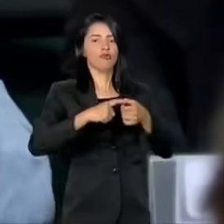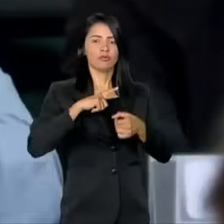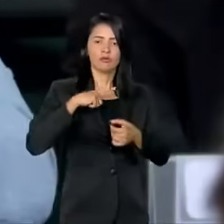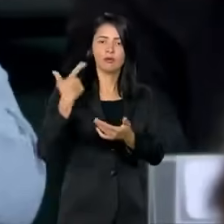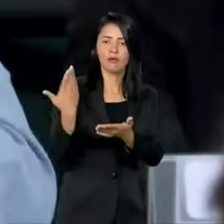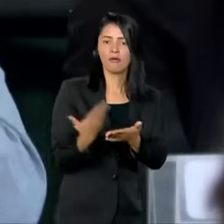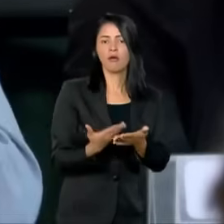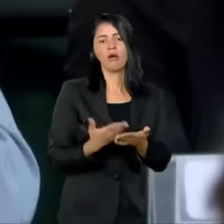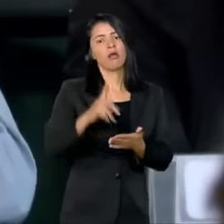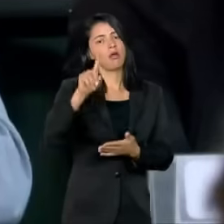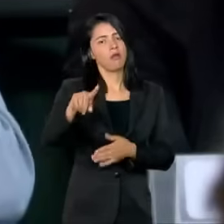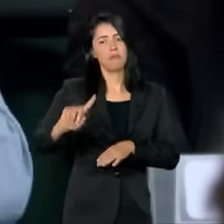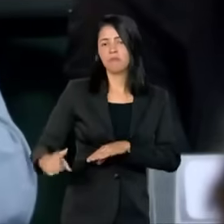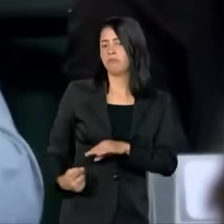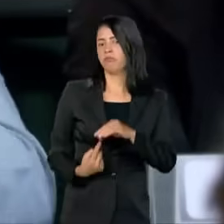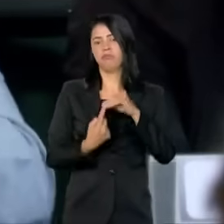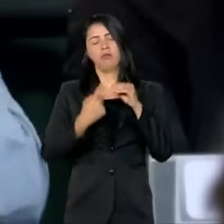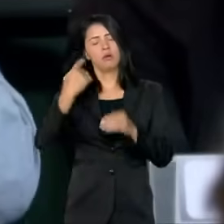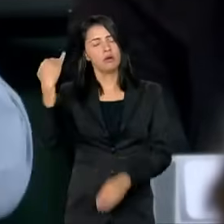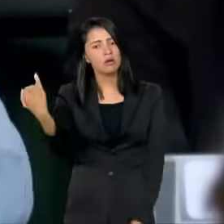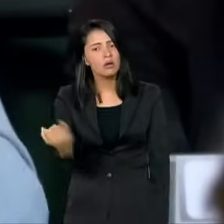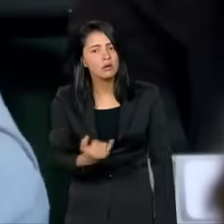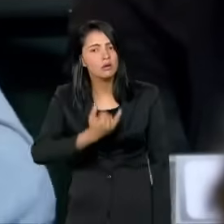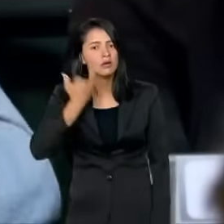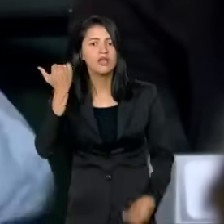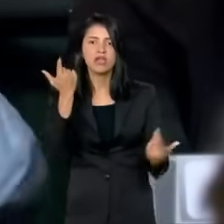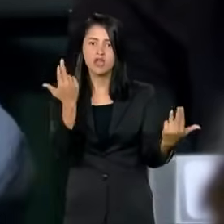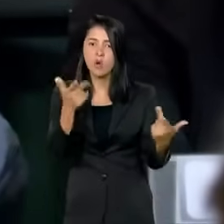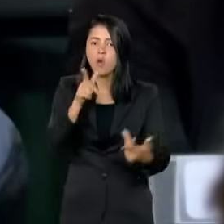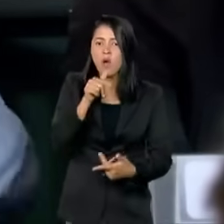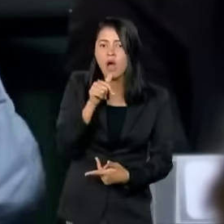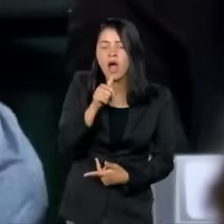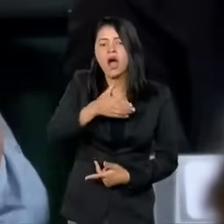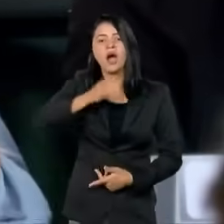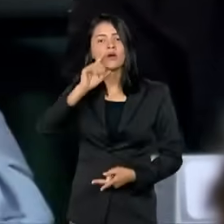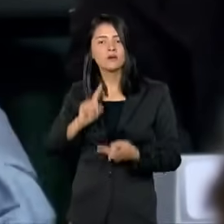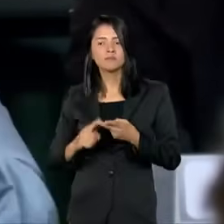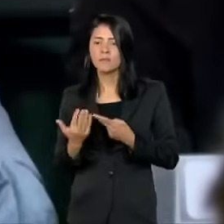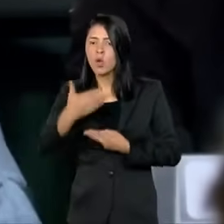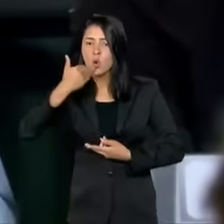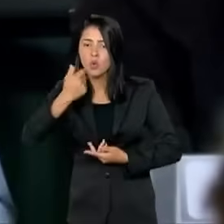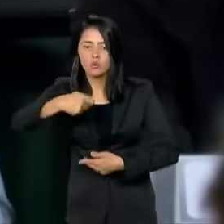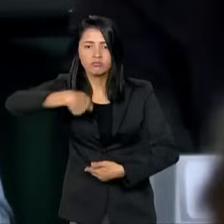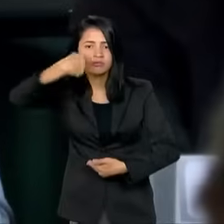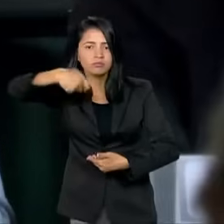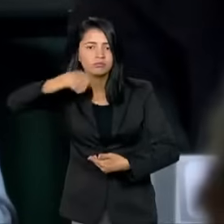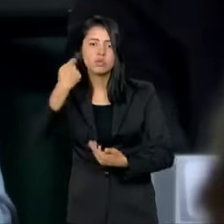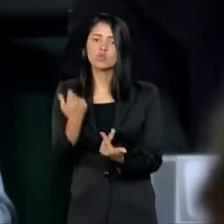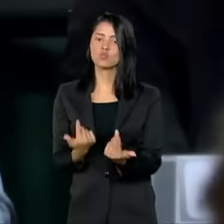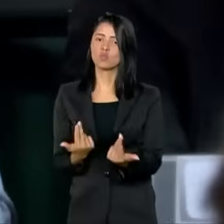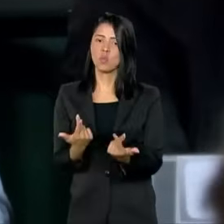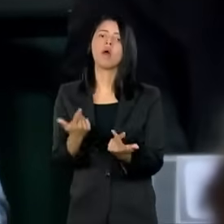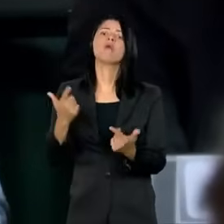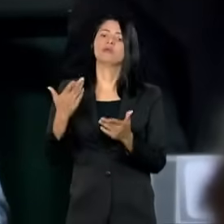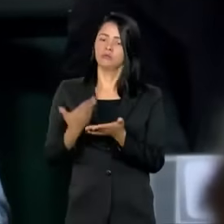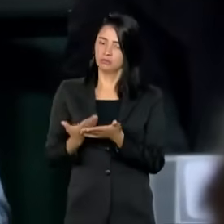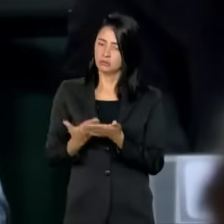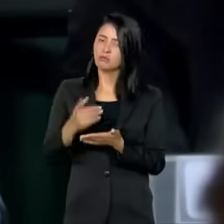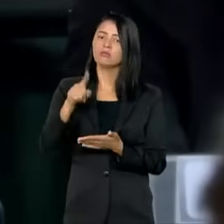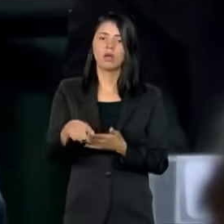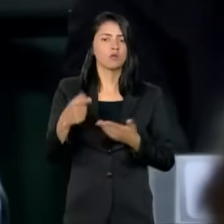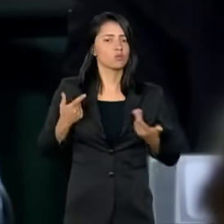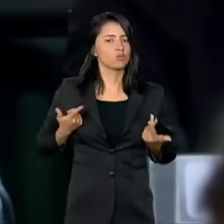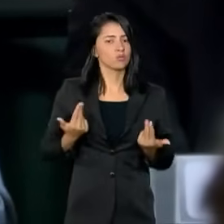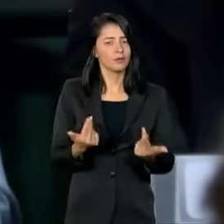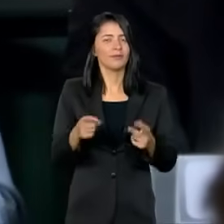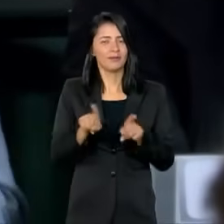é uma prioridade tão importante quanto água para beber, tão importante quanto comida para comer. A nossa companheira, que